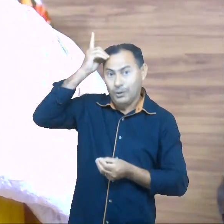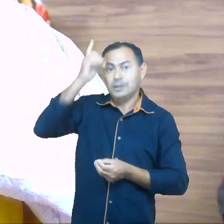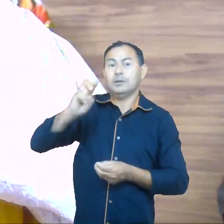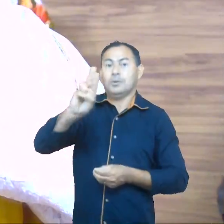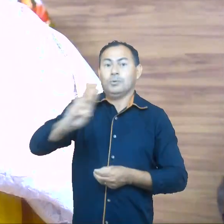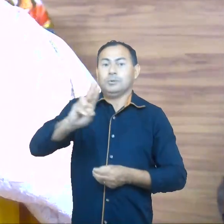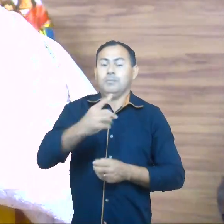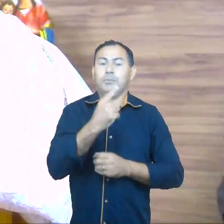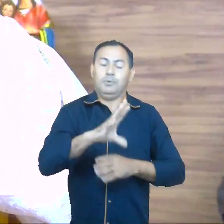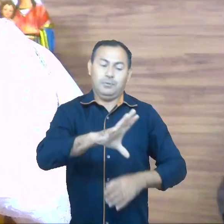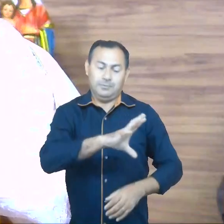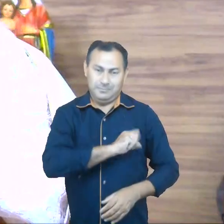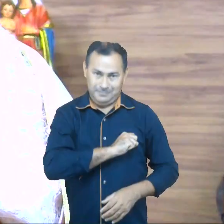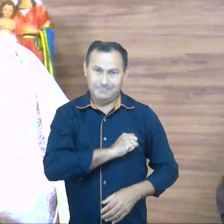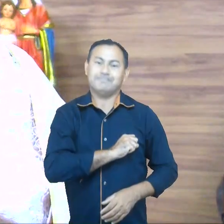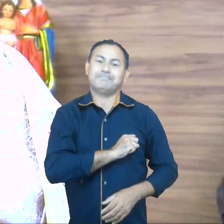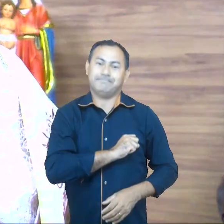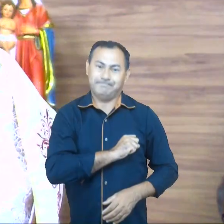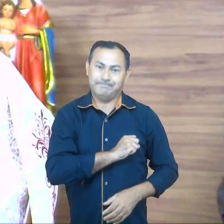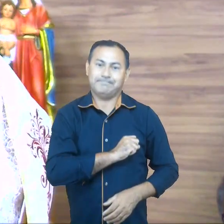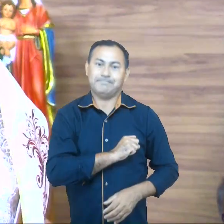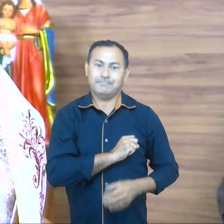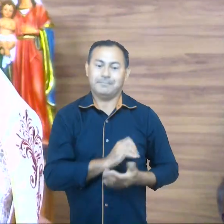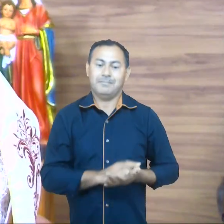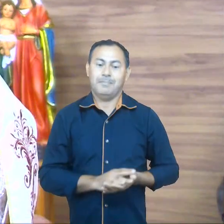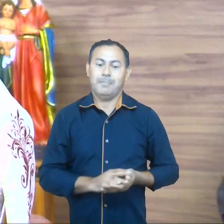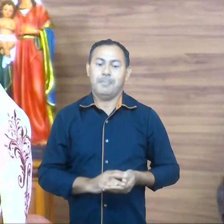por caridade.